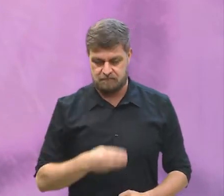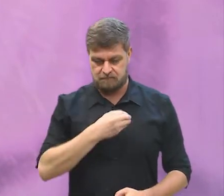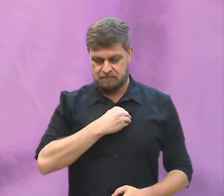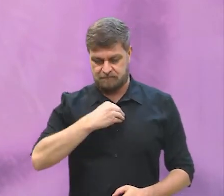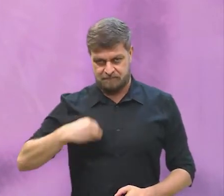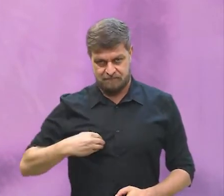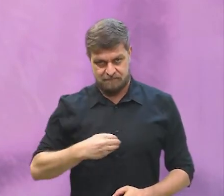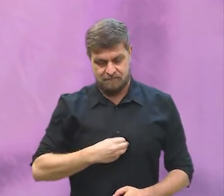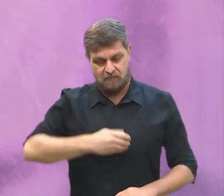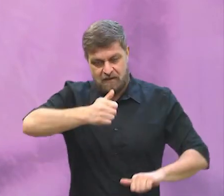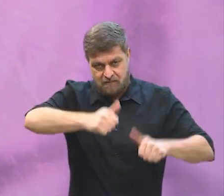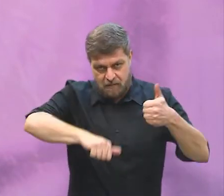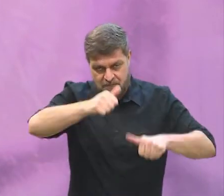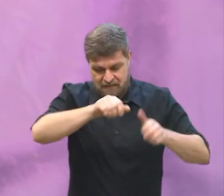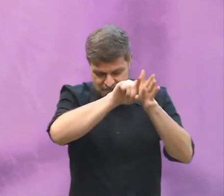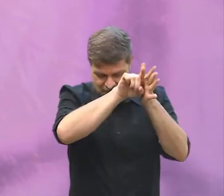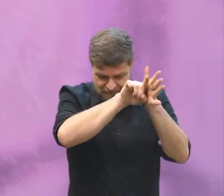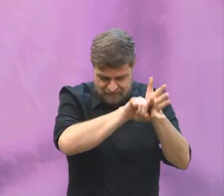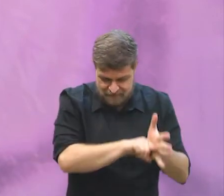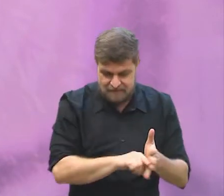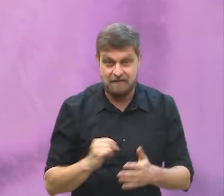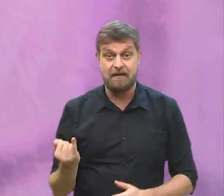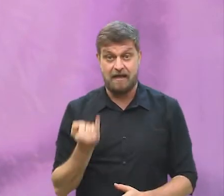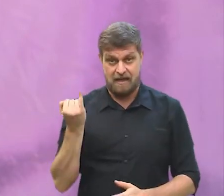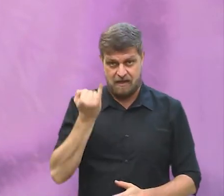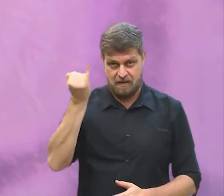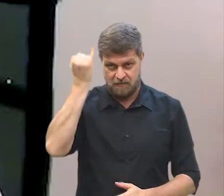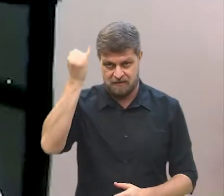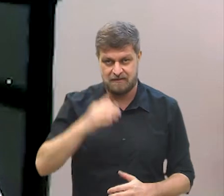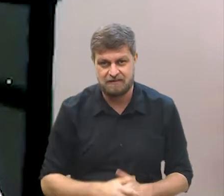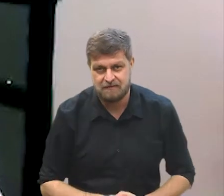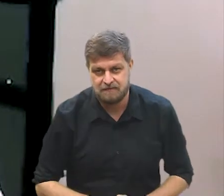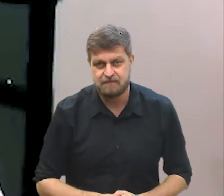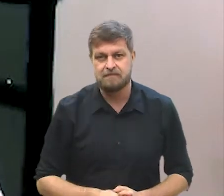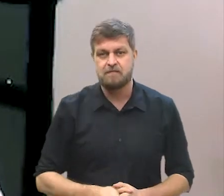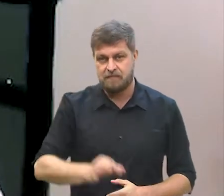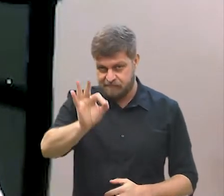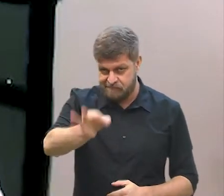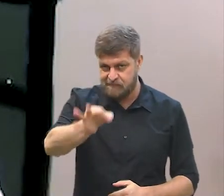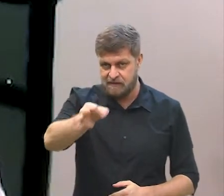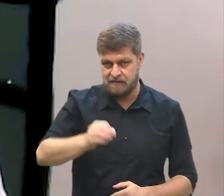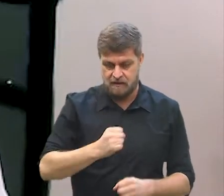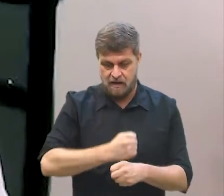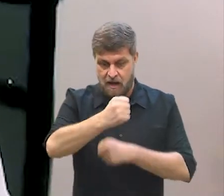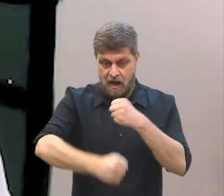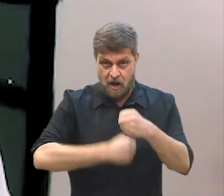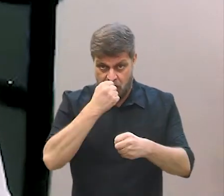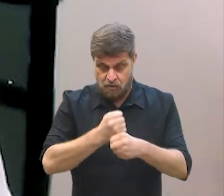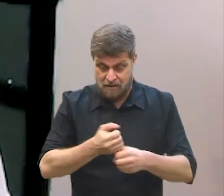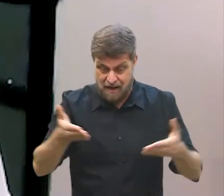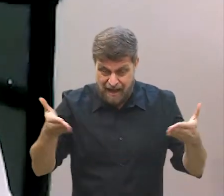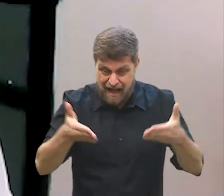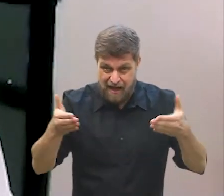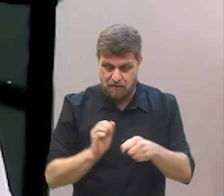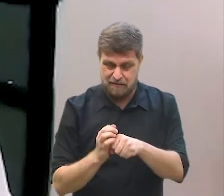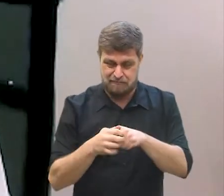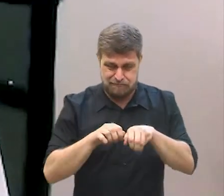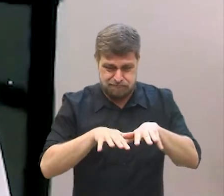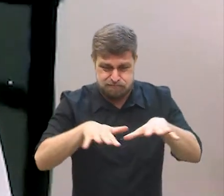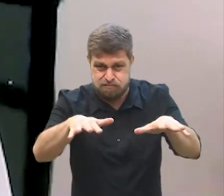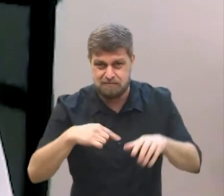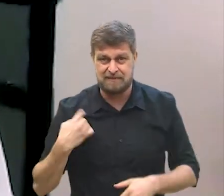estarem fazendo esse diagnóstico, e quando fizer esse diagnóstico está no estágio mais avançado da doença. É uma